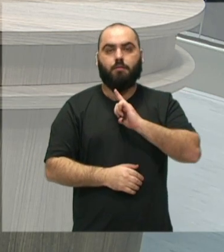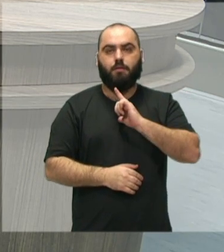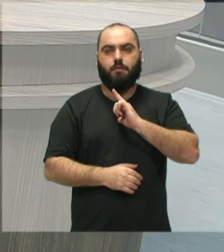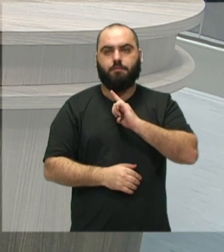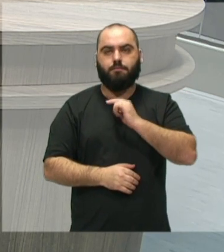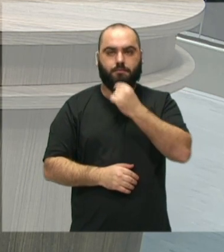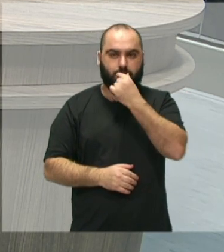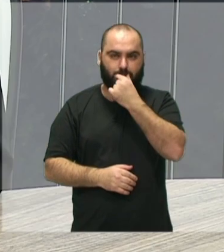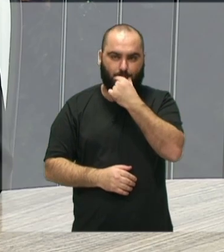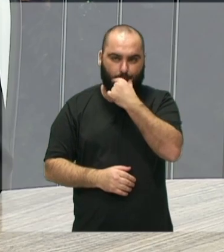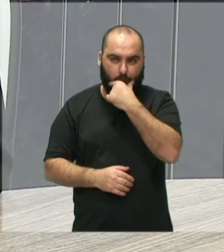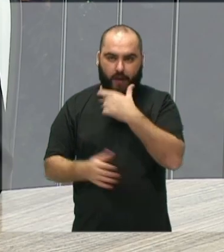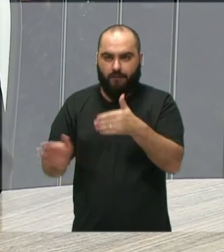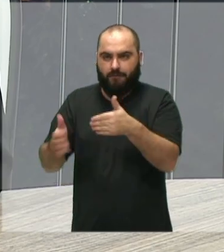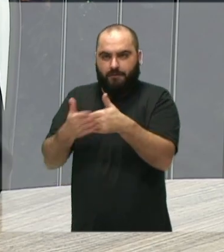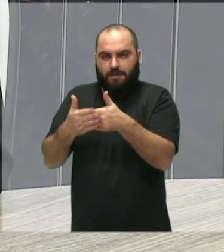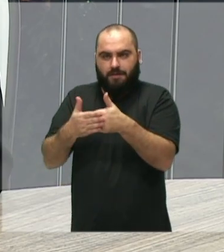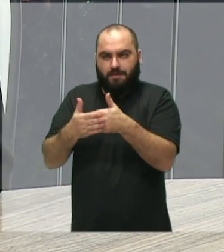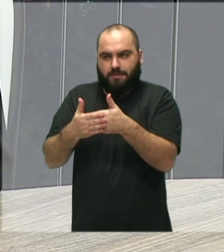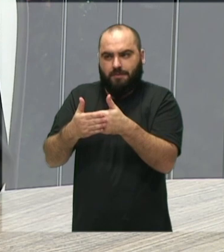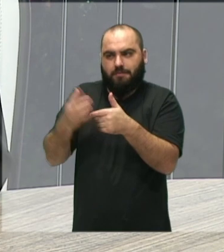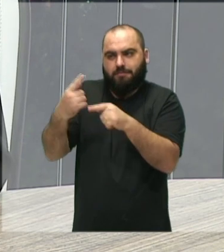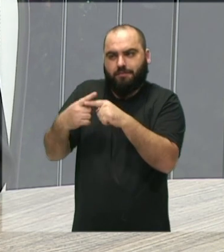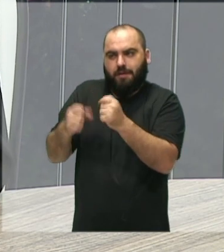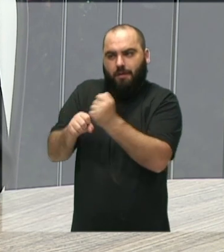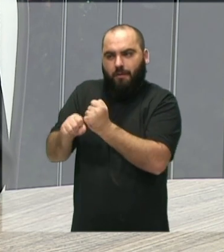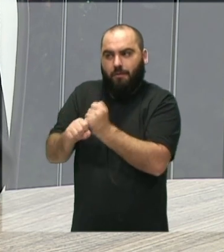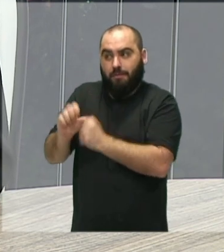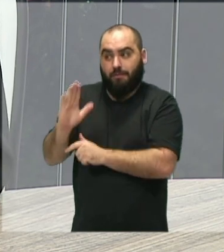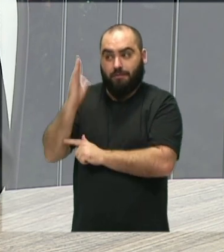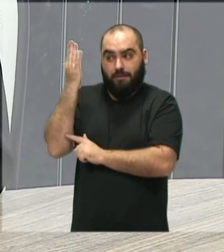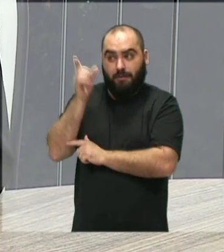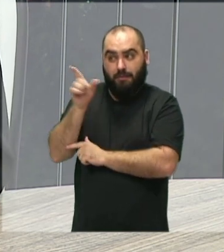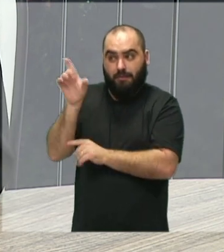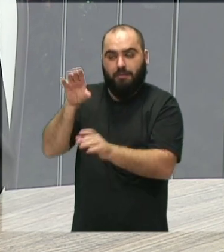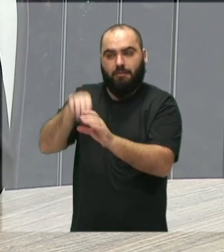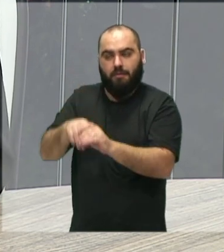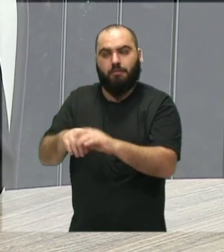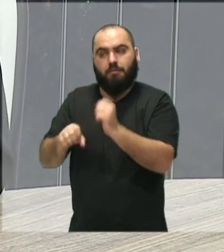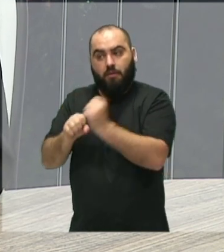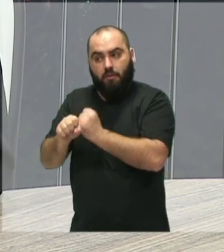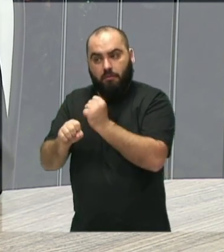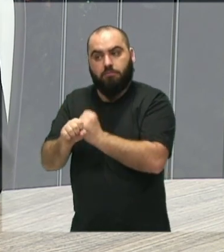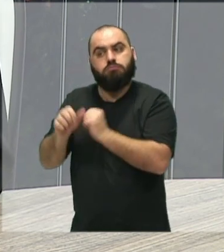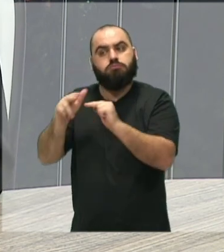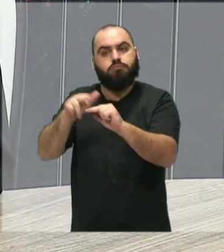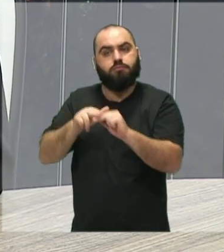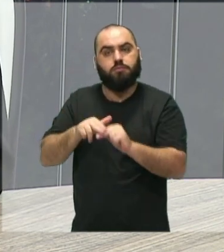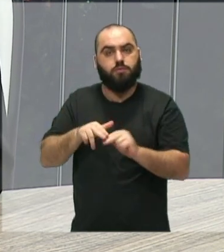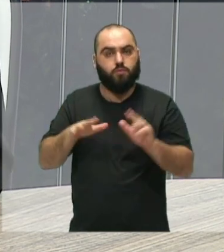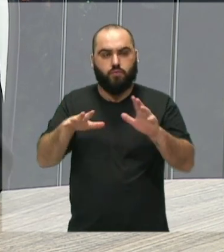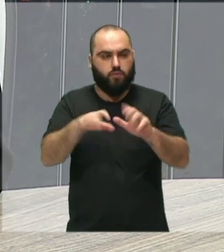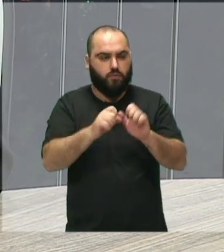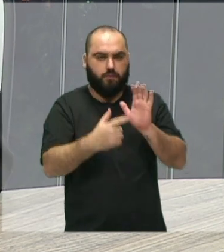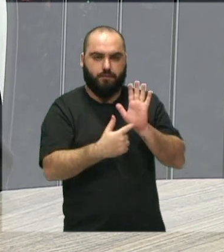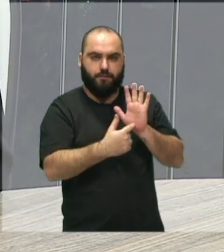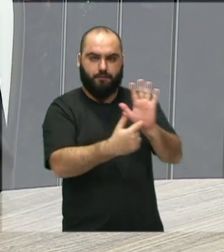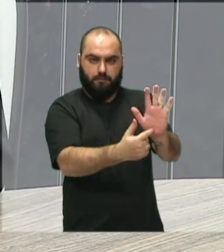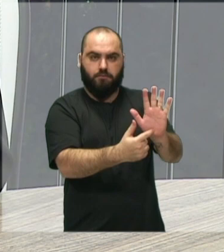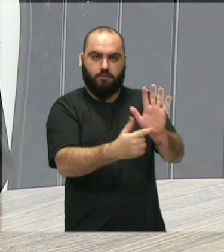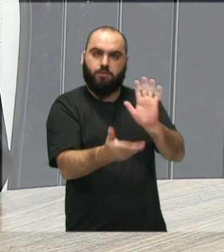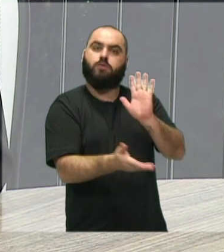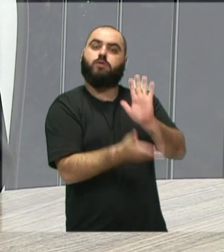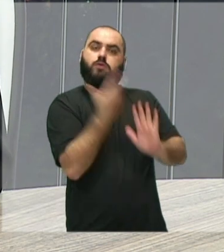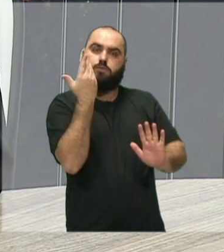o fechamento da exposição por uma obra que está acontecendo no museu, então o que estava ali em exposição a gente retirou,